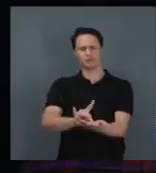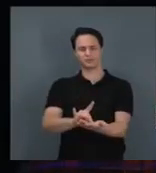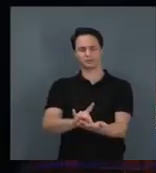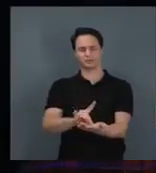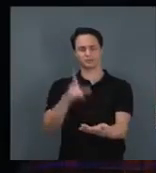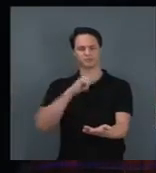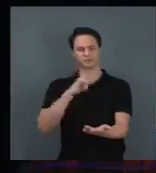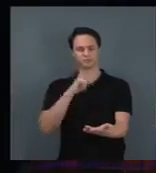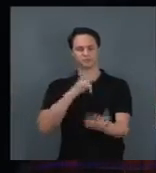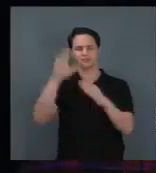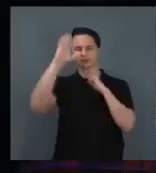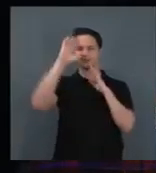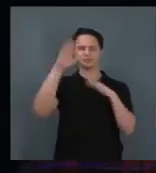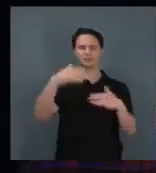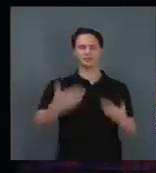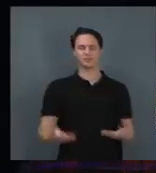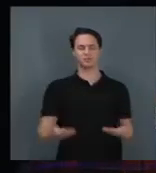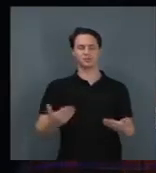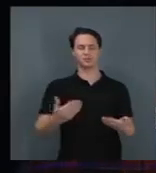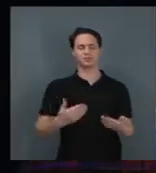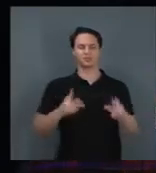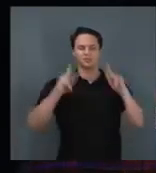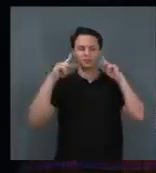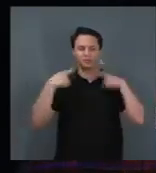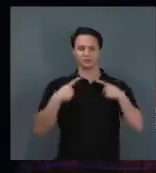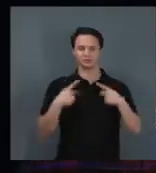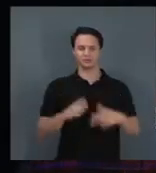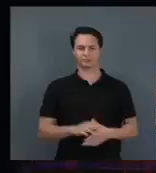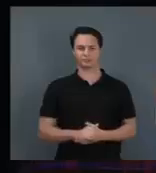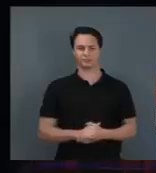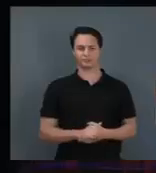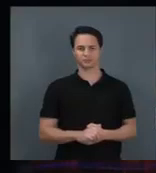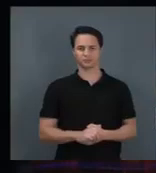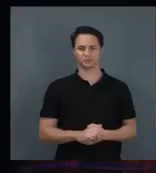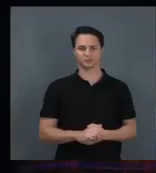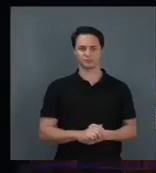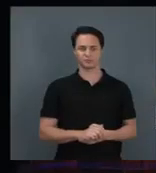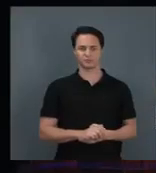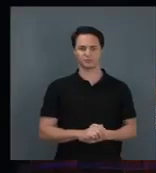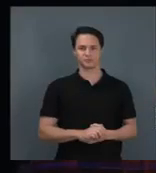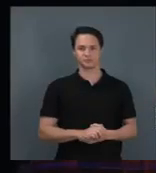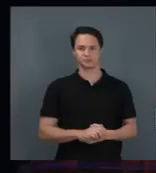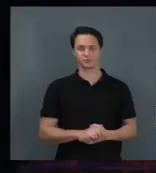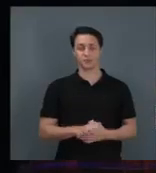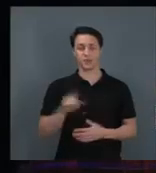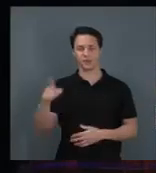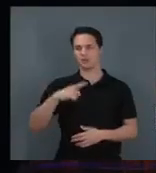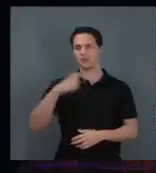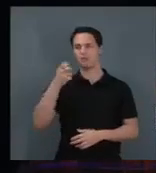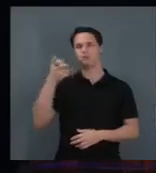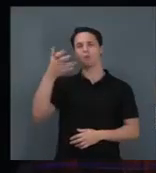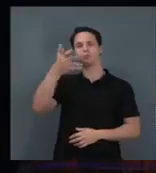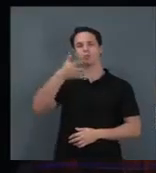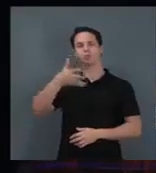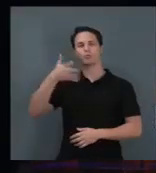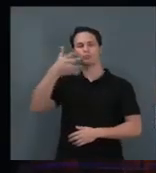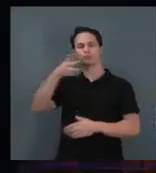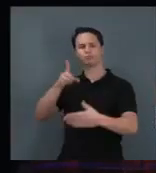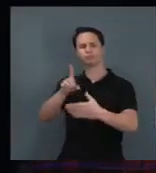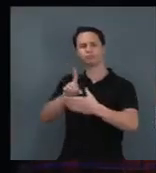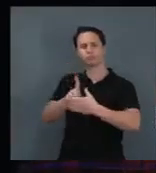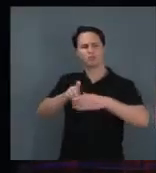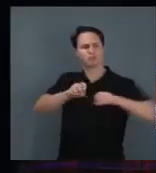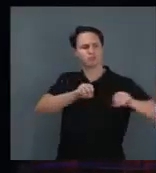da dignidade humana. Em suas homilias, discursos e